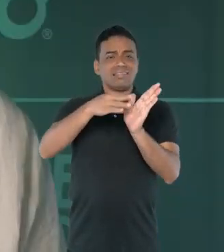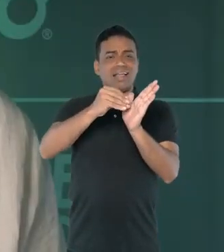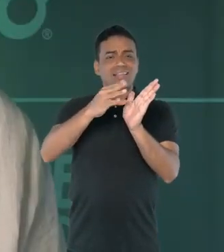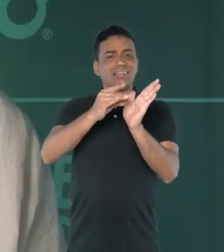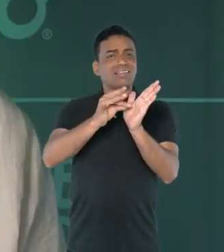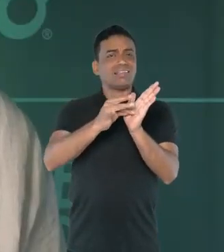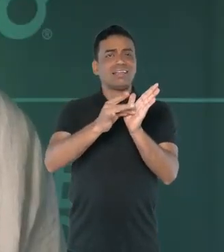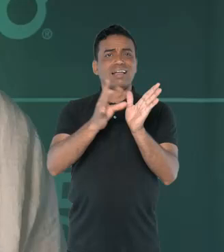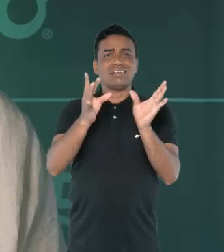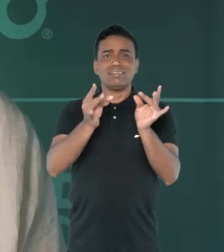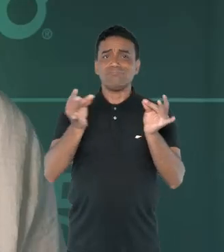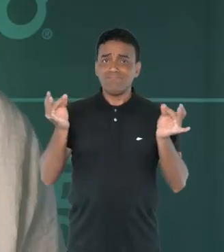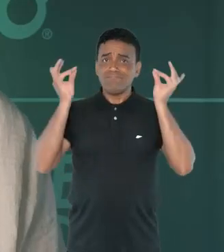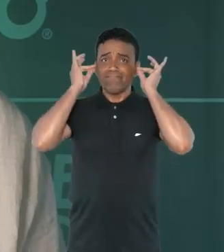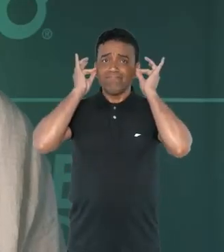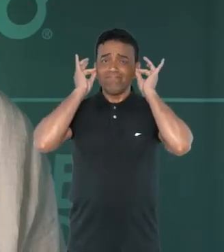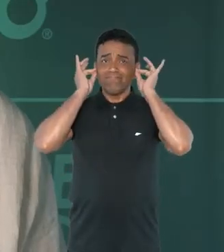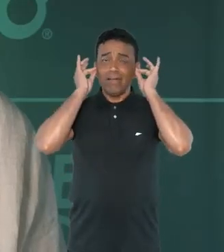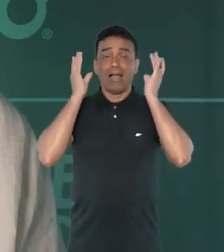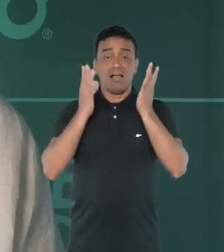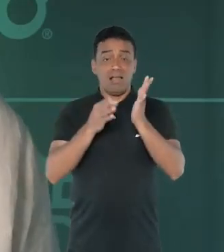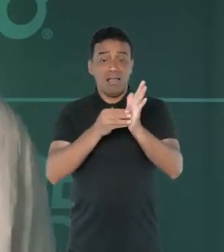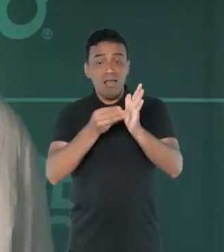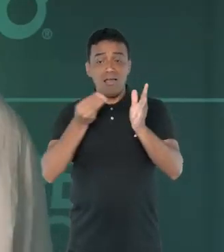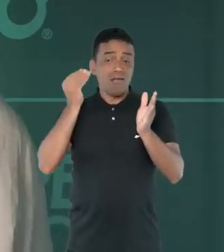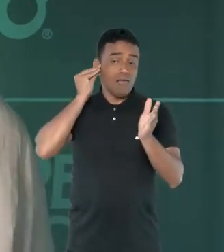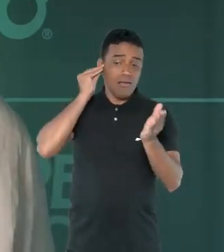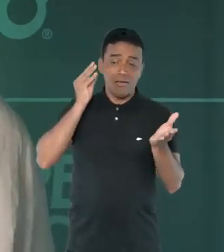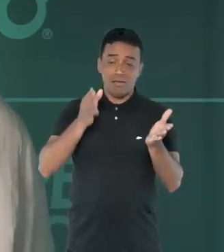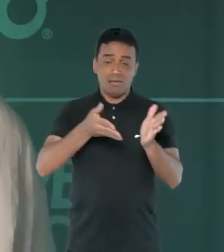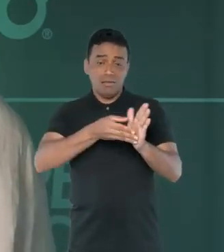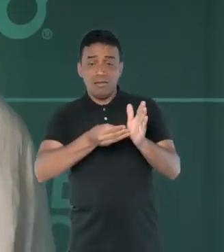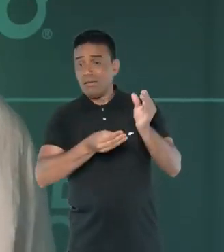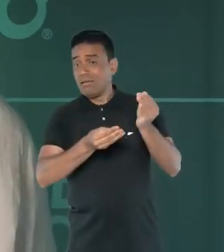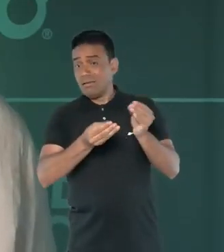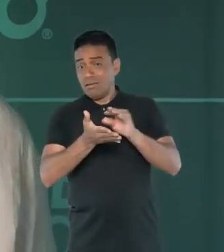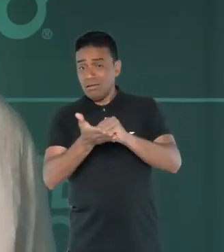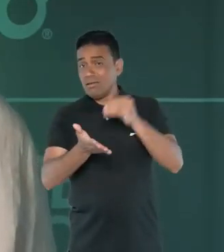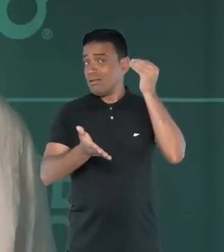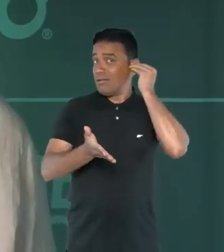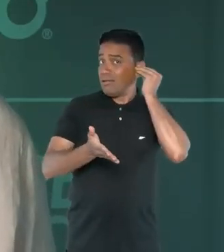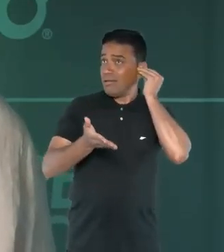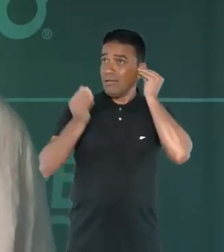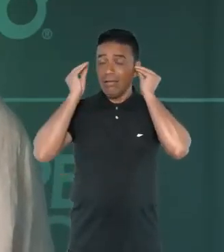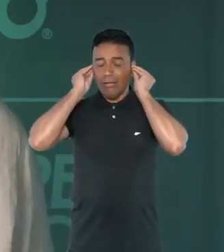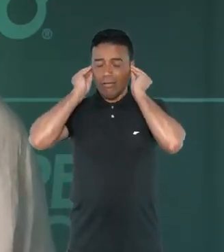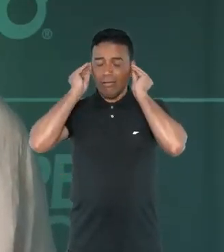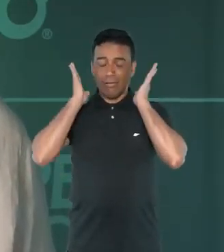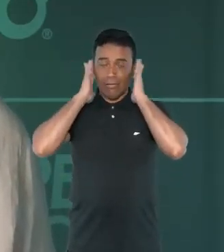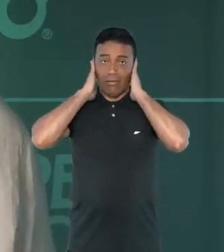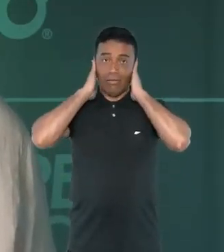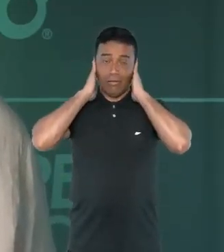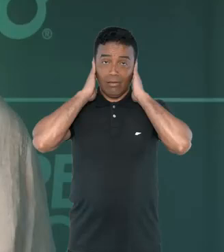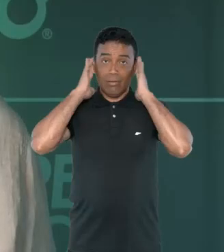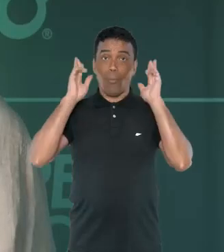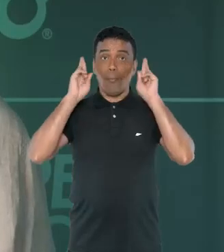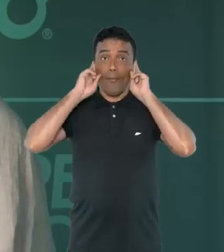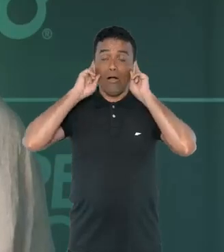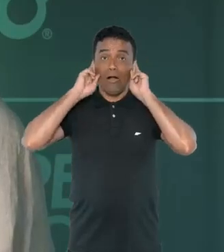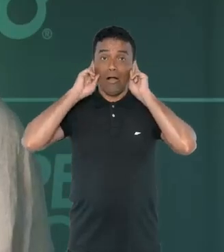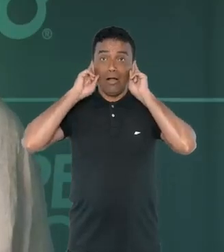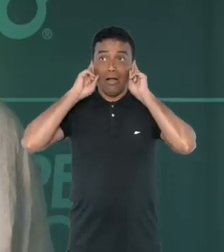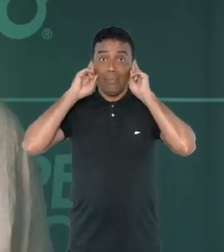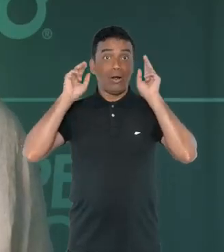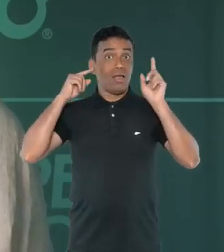os remadores, de modo que eles não vão ouvir o canto da sereia, porque se ouvissem, eles enlouqueceriam e o barco